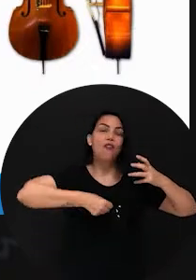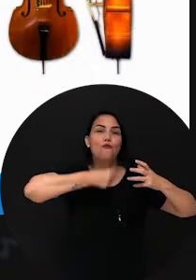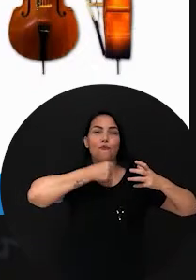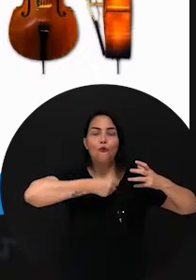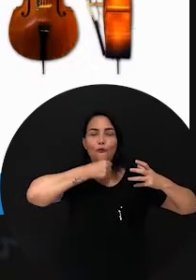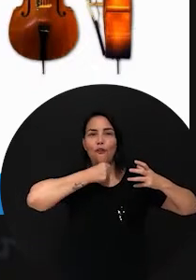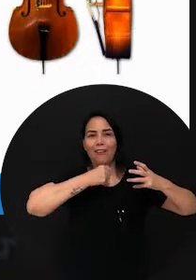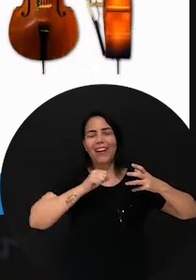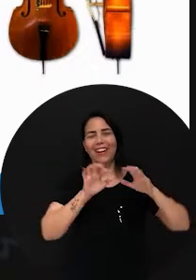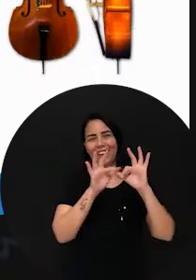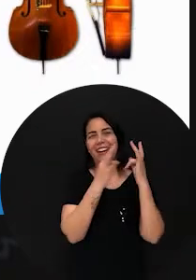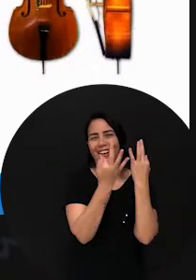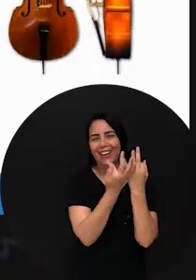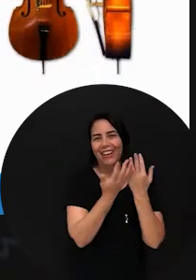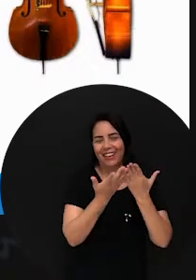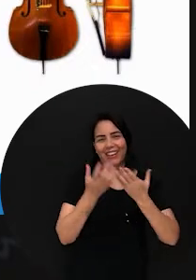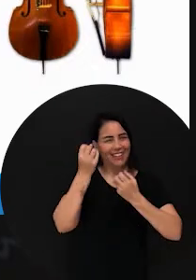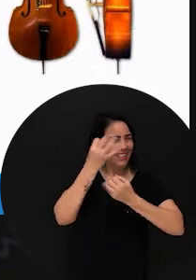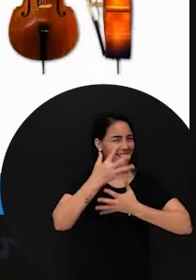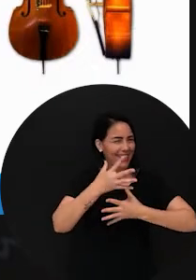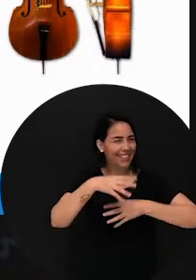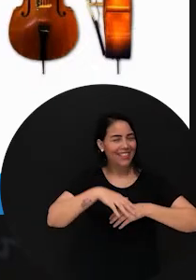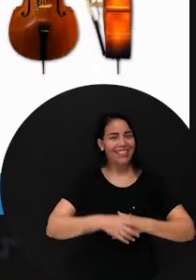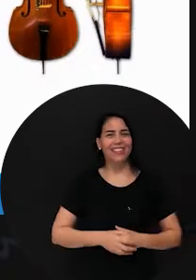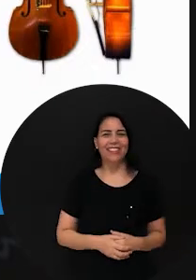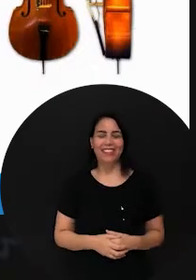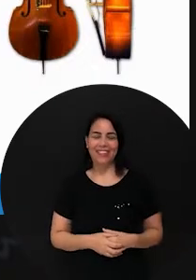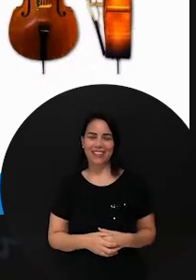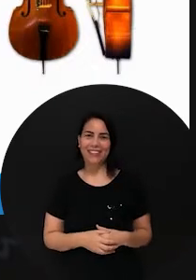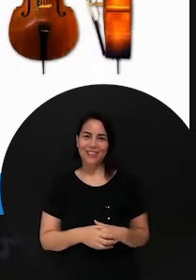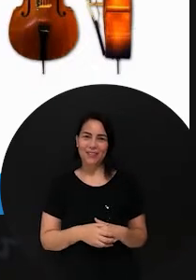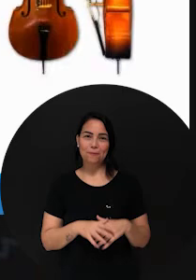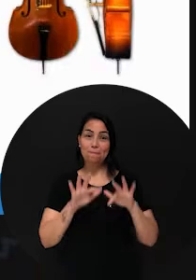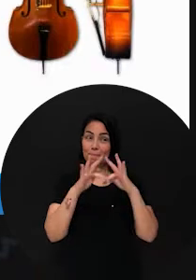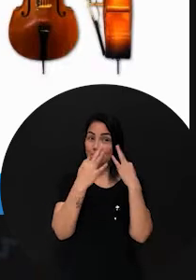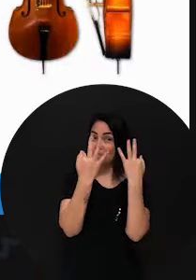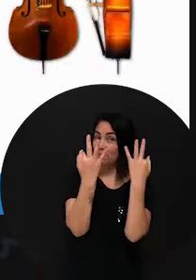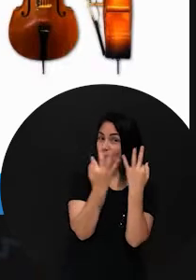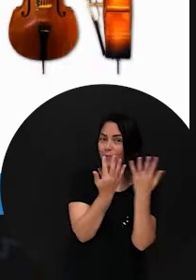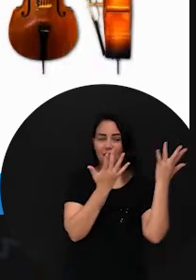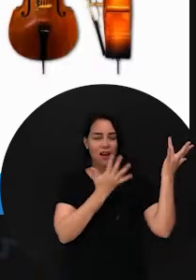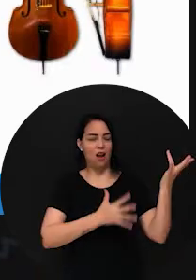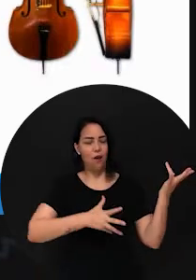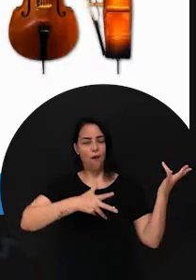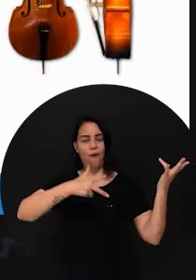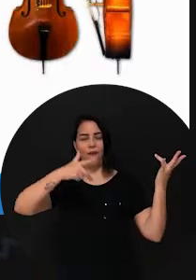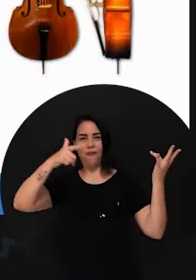e o contrabaixo. A gente diz que ele é o vovô do violino, né? Da família das cordas.